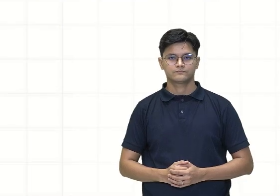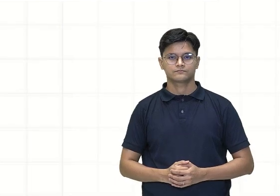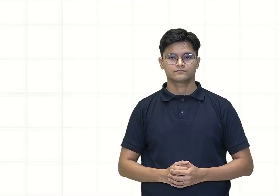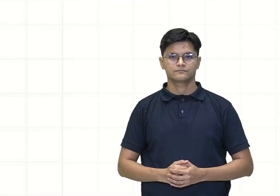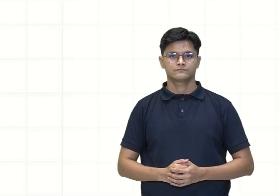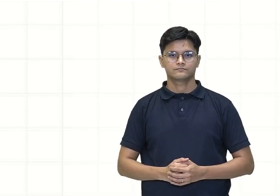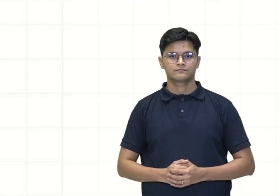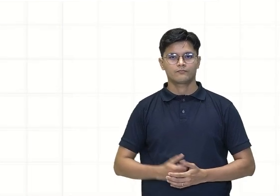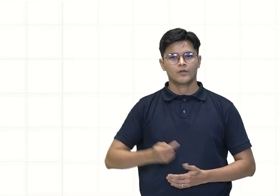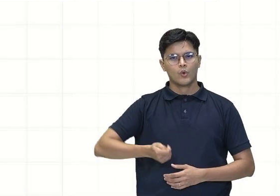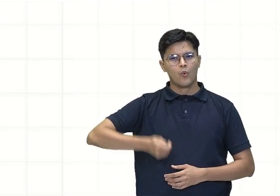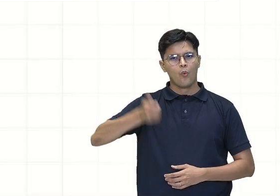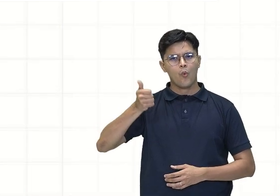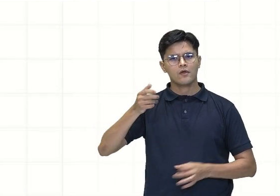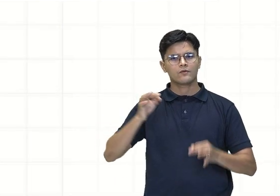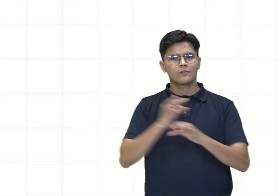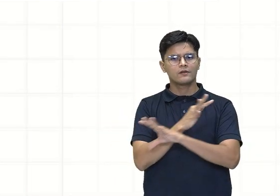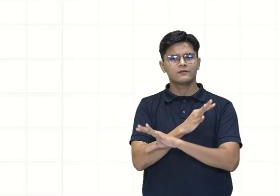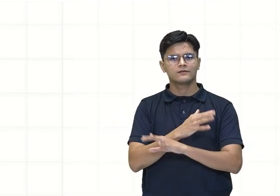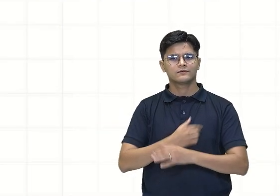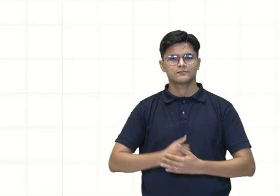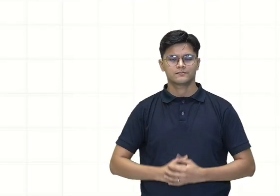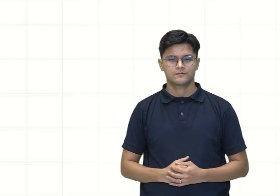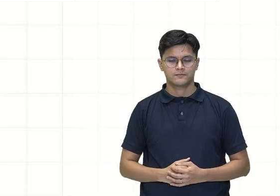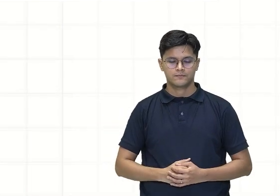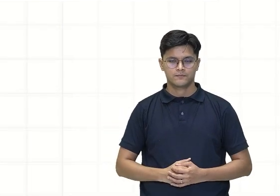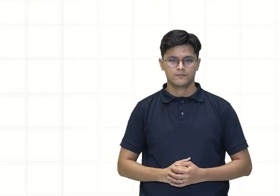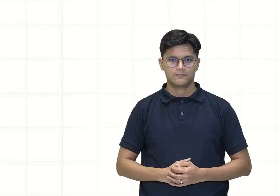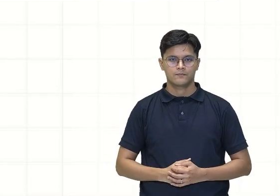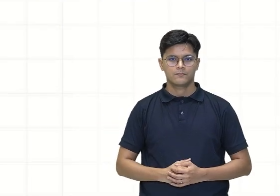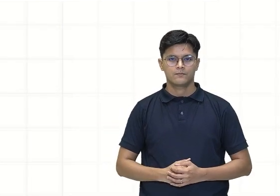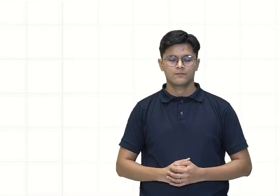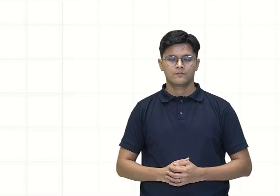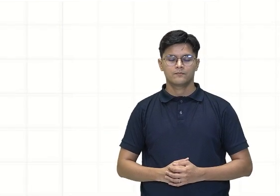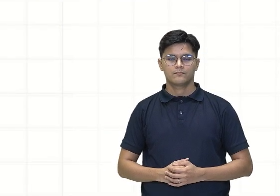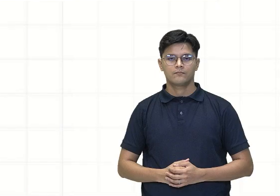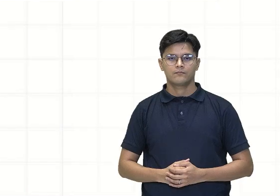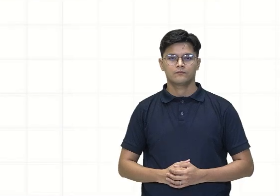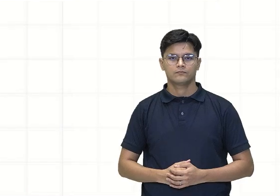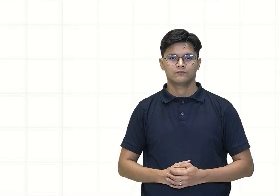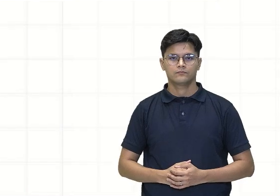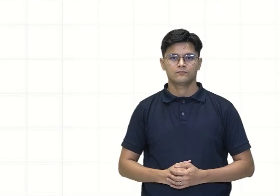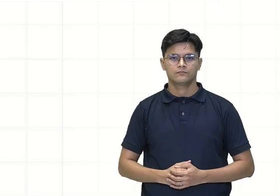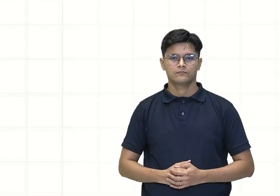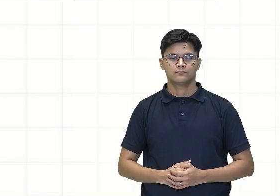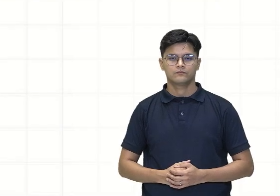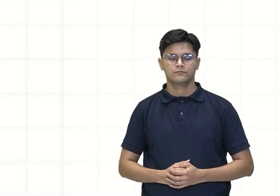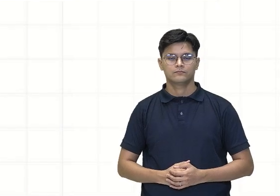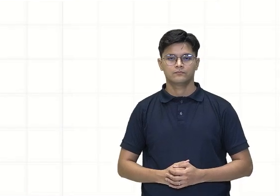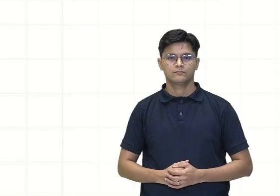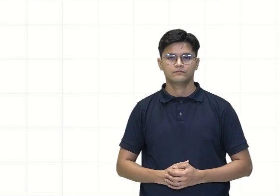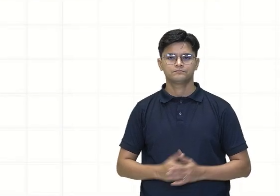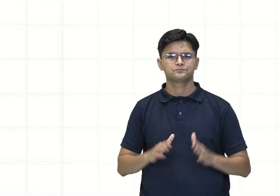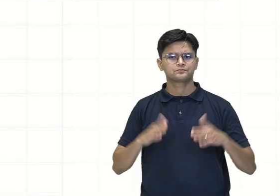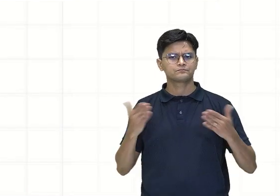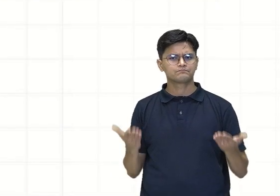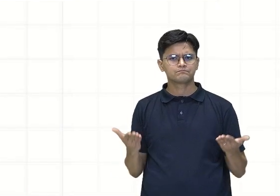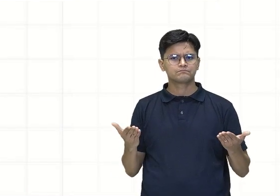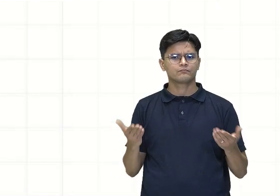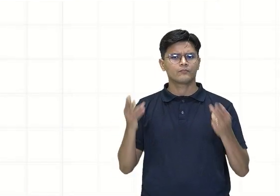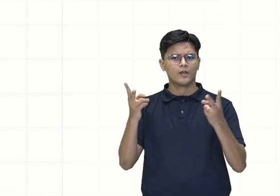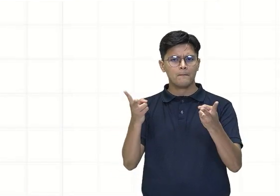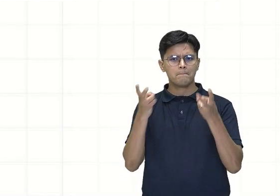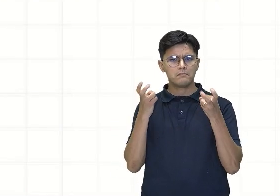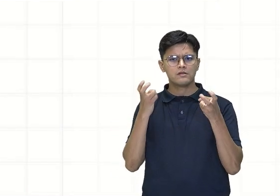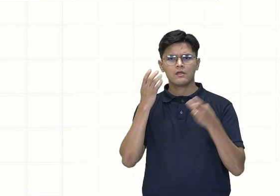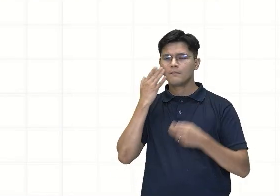estamos quase acabando, e agora sim o último. Então observe que para